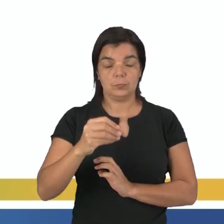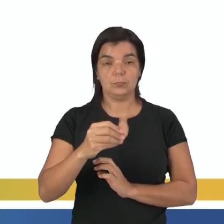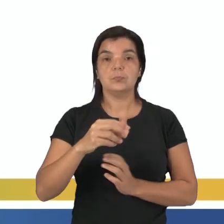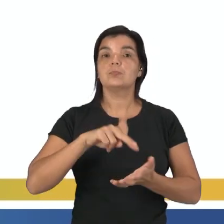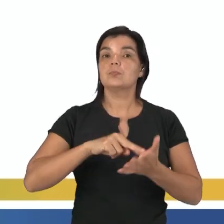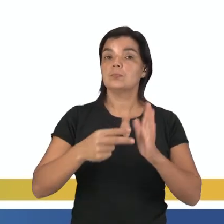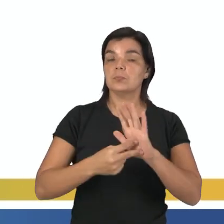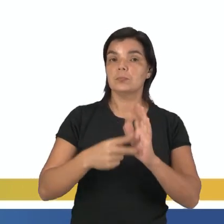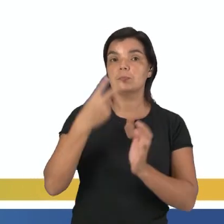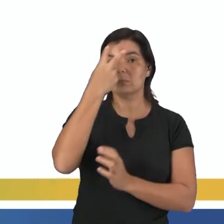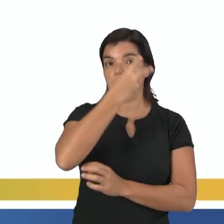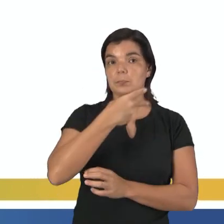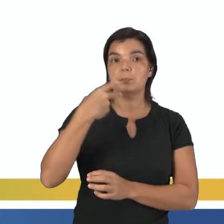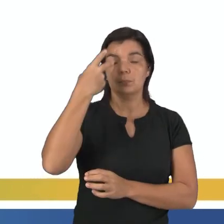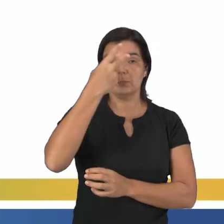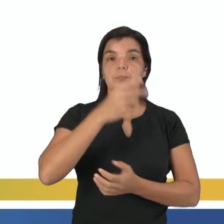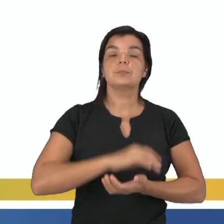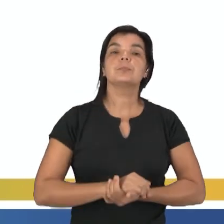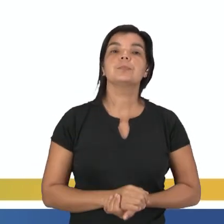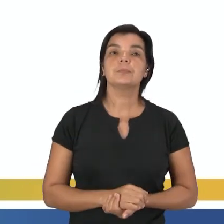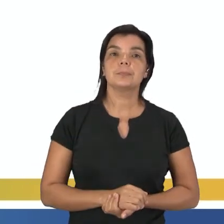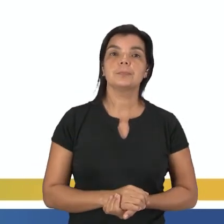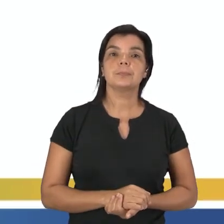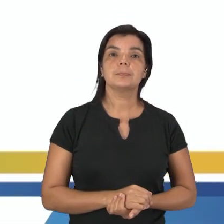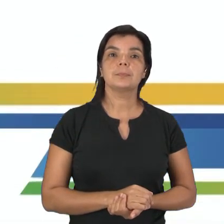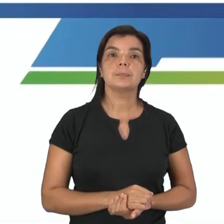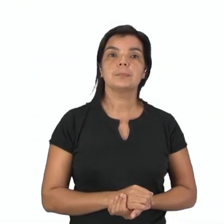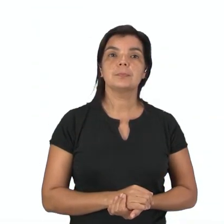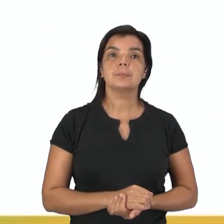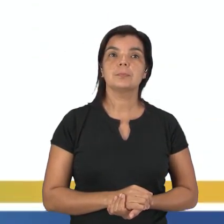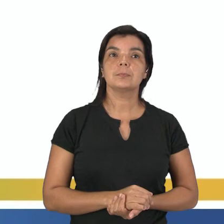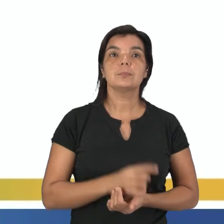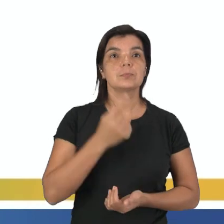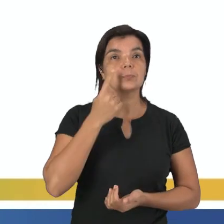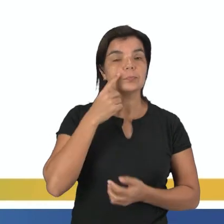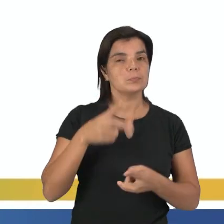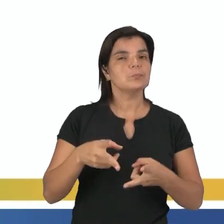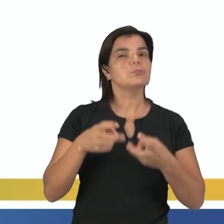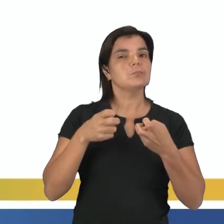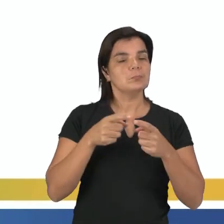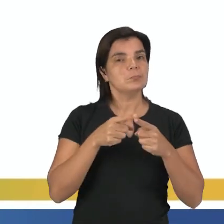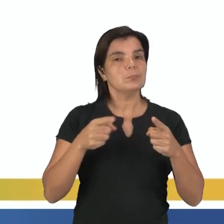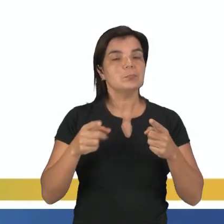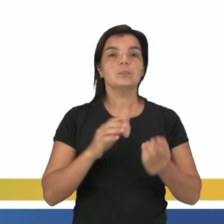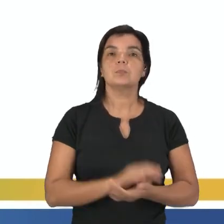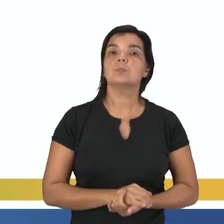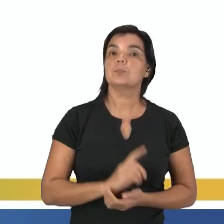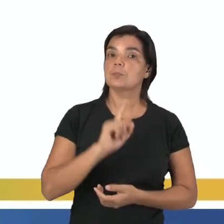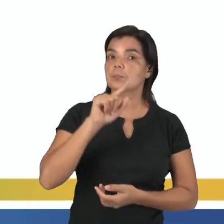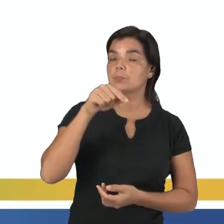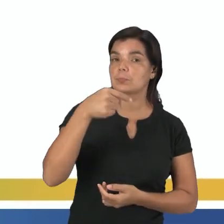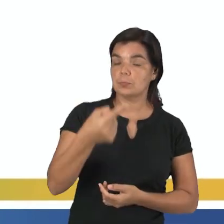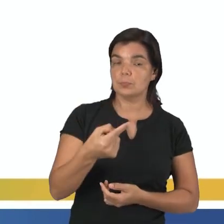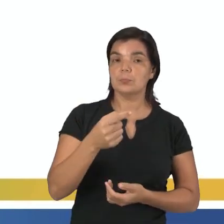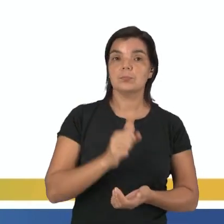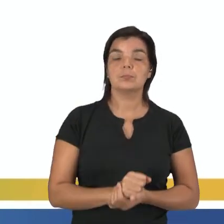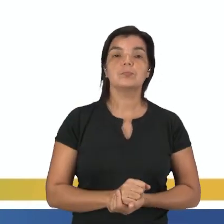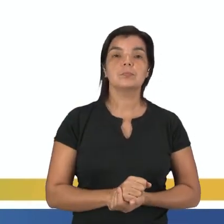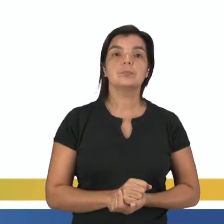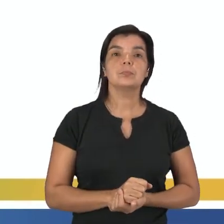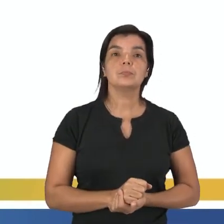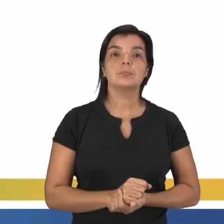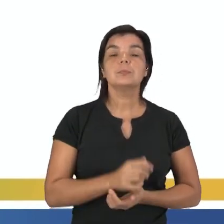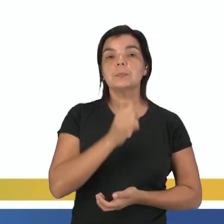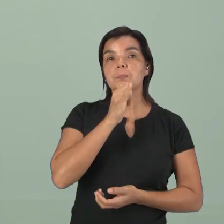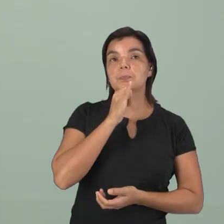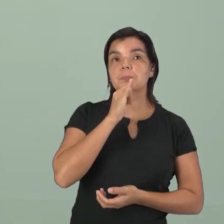2 horas, ok? Tranquilo aí, pessoal? Né? Já percebemos um certo padrão. Então, depois desse